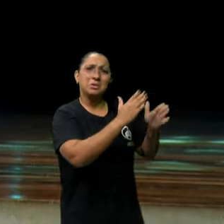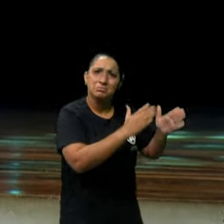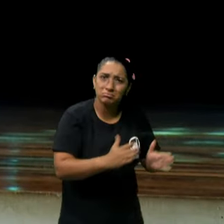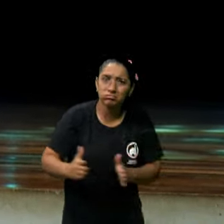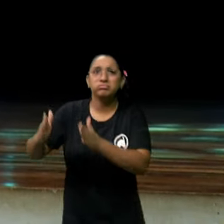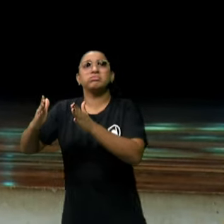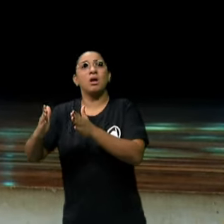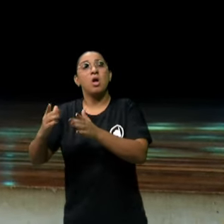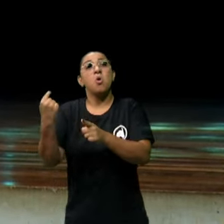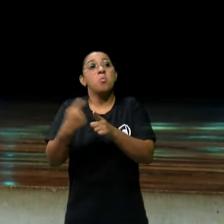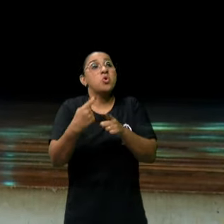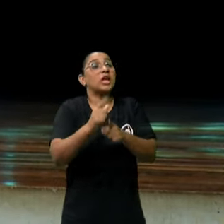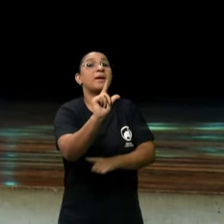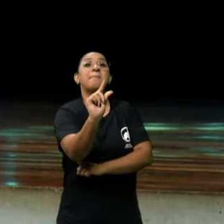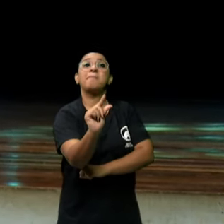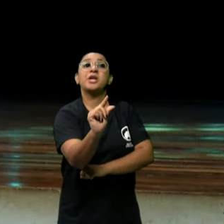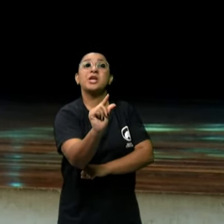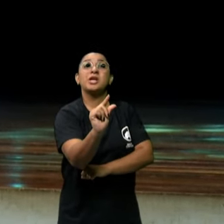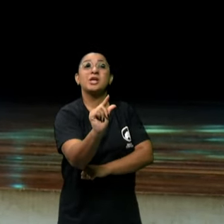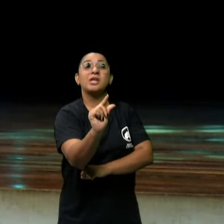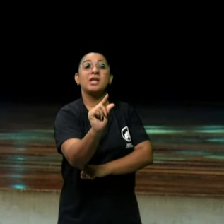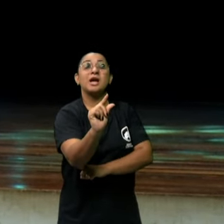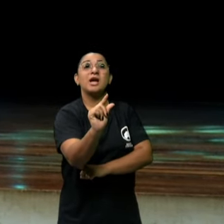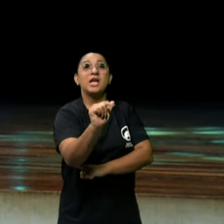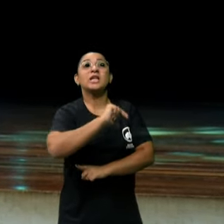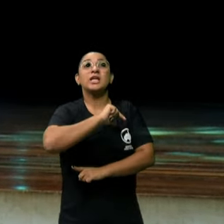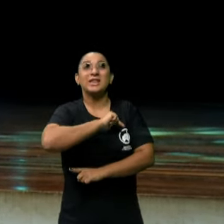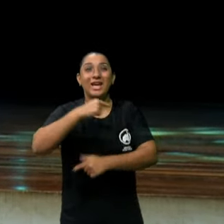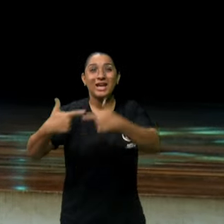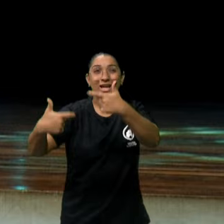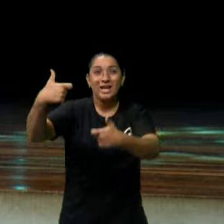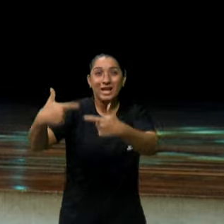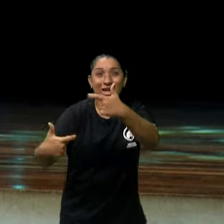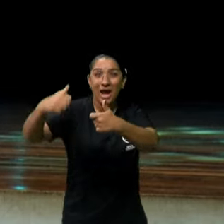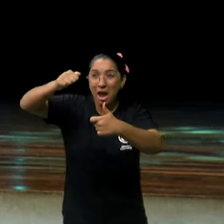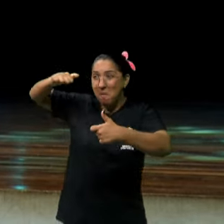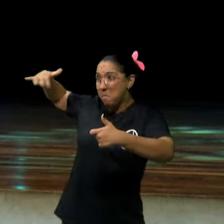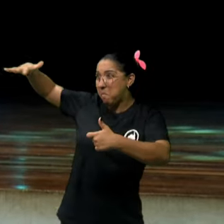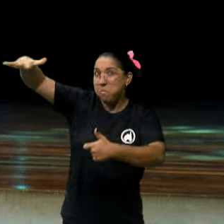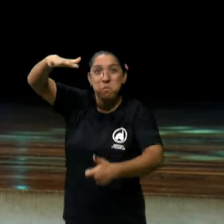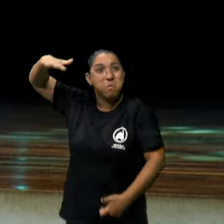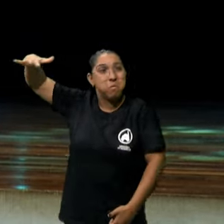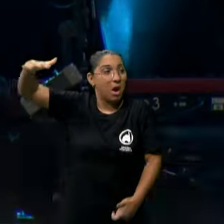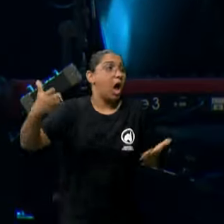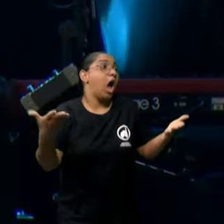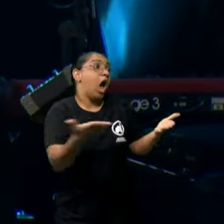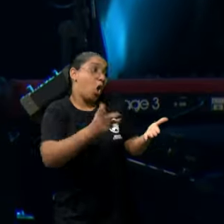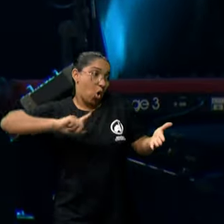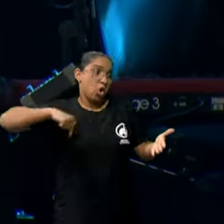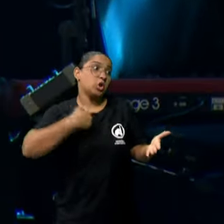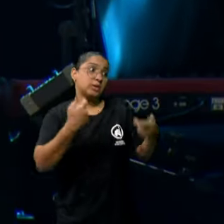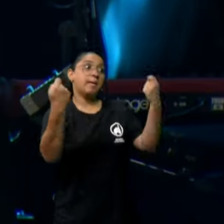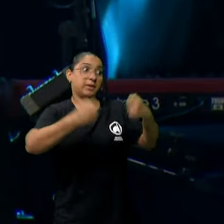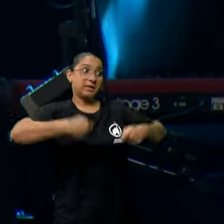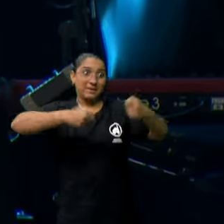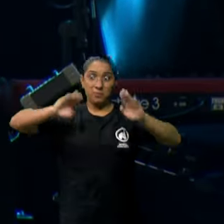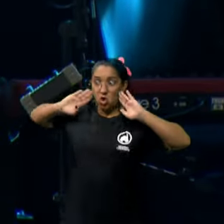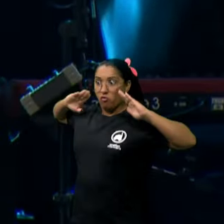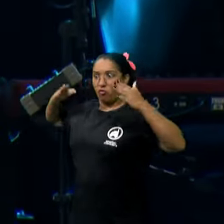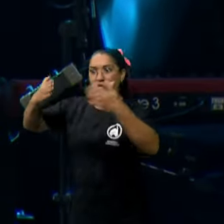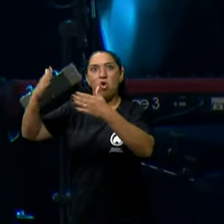elas são pequenas diante da guerra que enfrentamos e fala para o seu irmão agora vamos focar na guerra